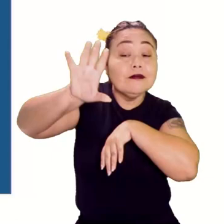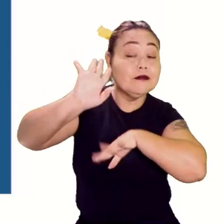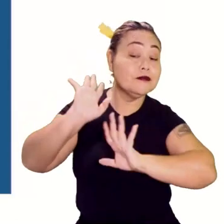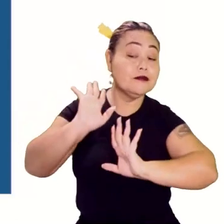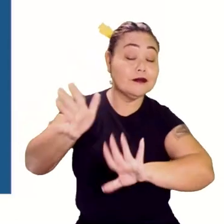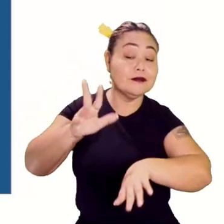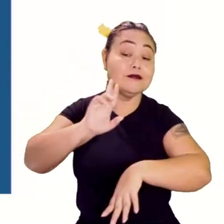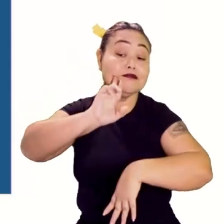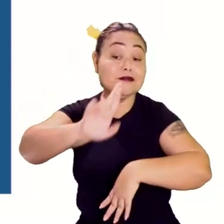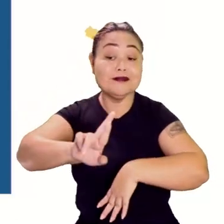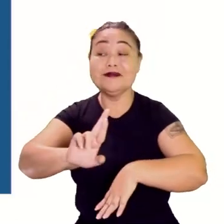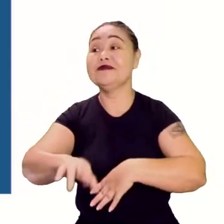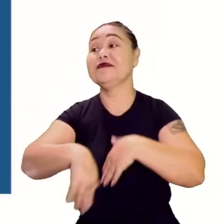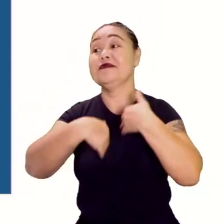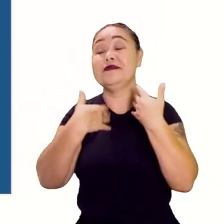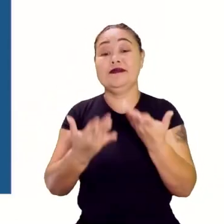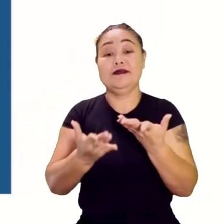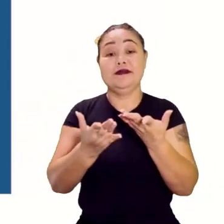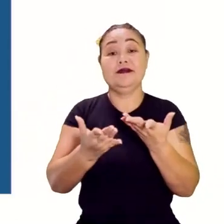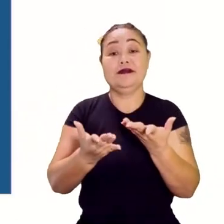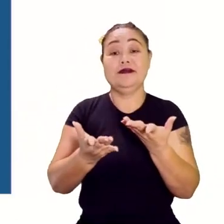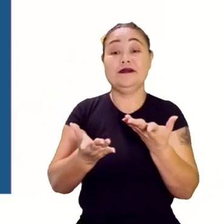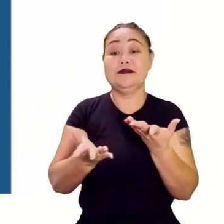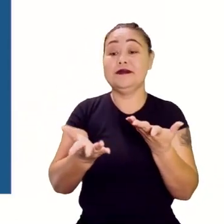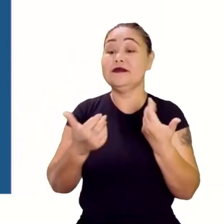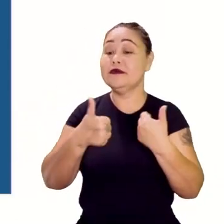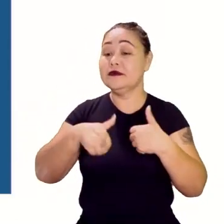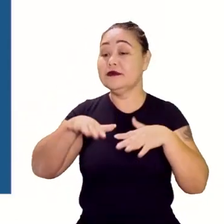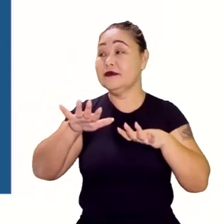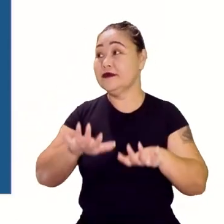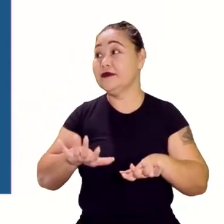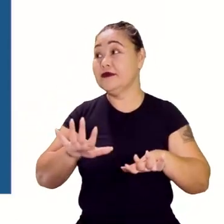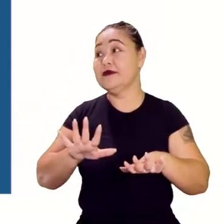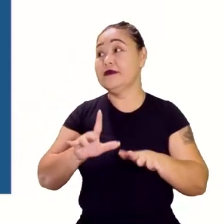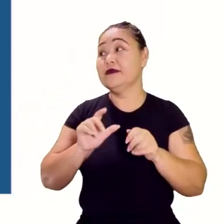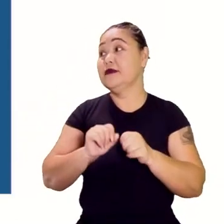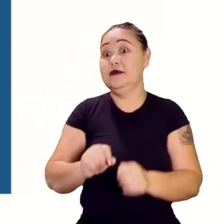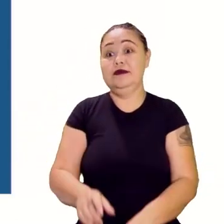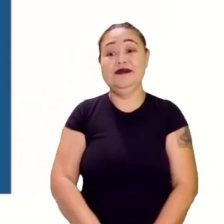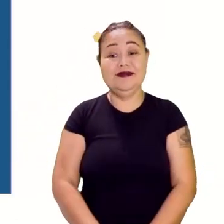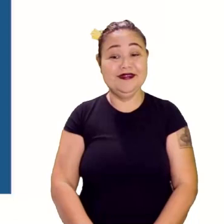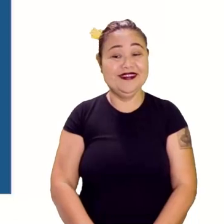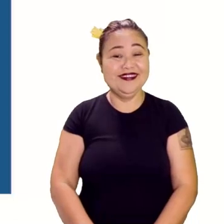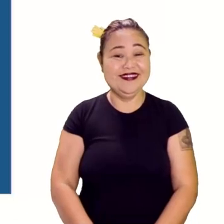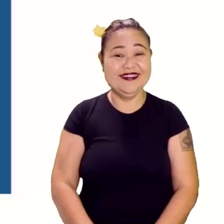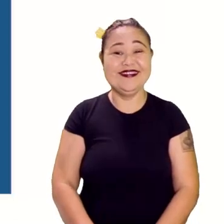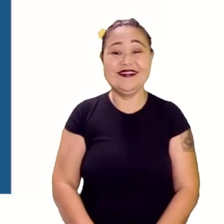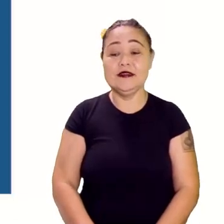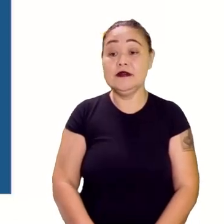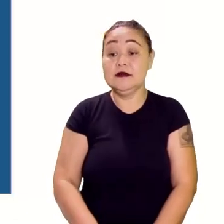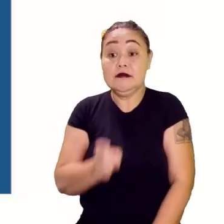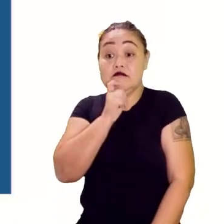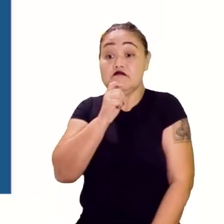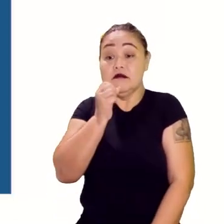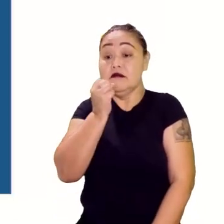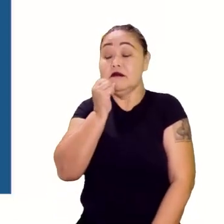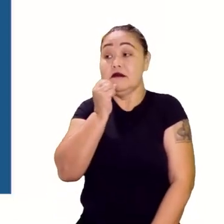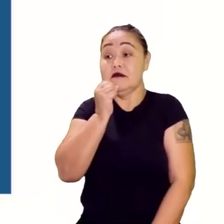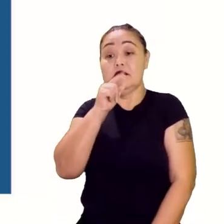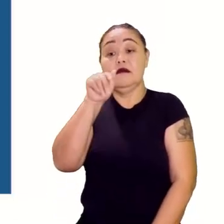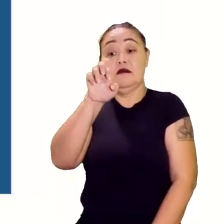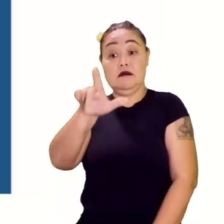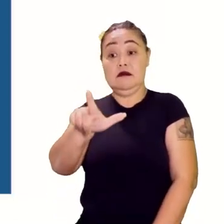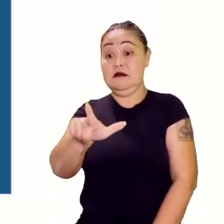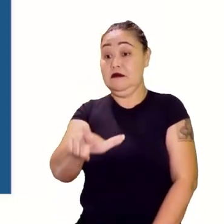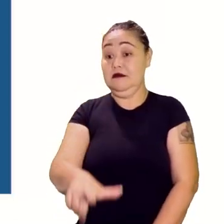A dica já é quase a resposta. Então, fica frio e gospe gelo, que dá tudo certo. Como que é ficar frio